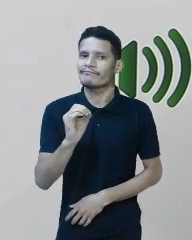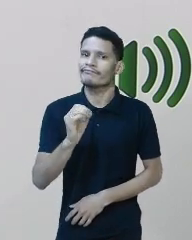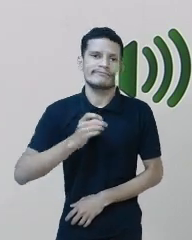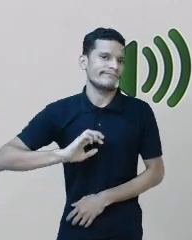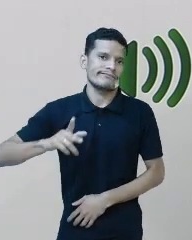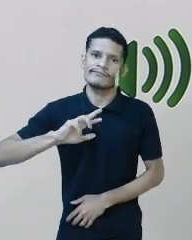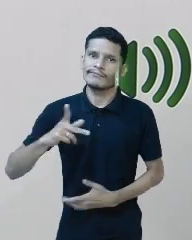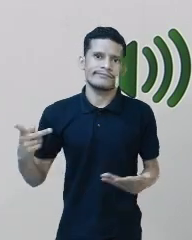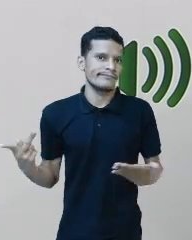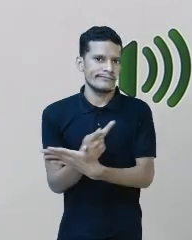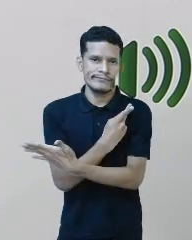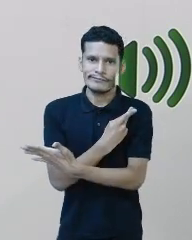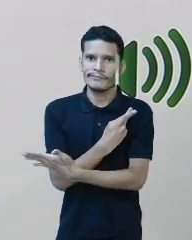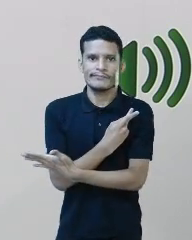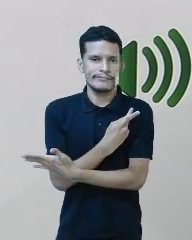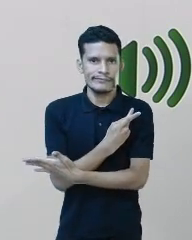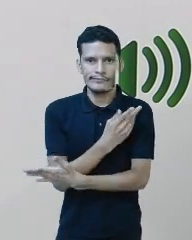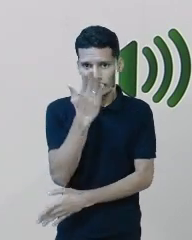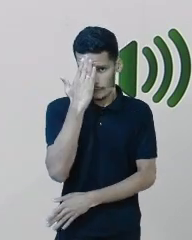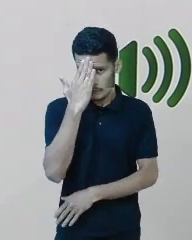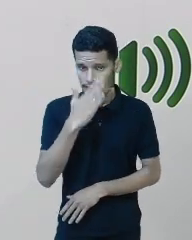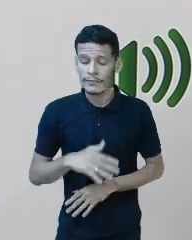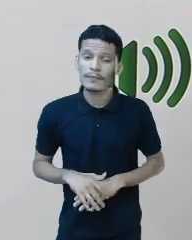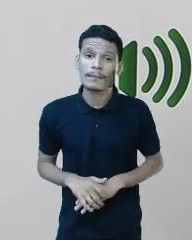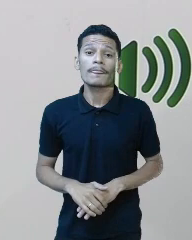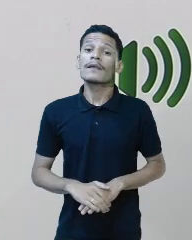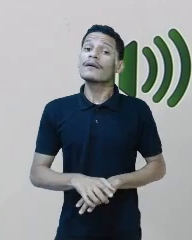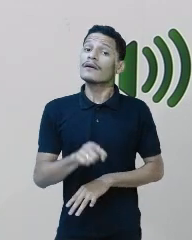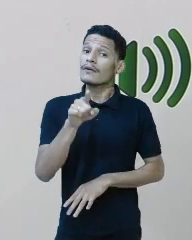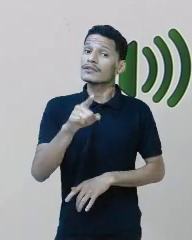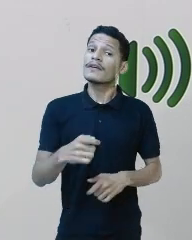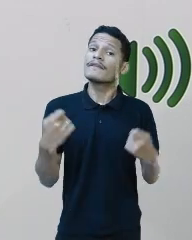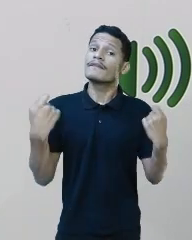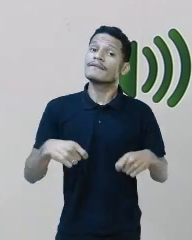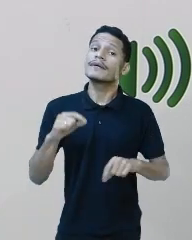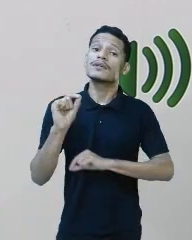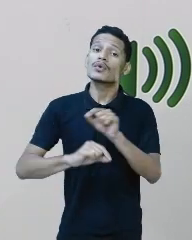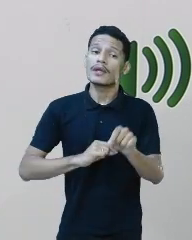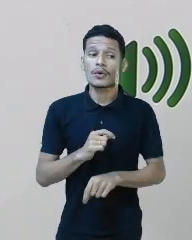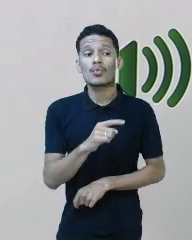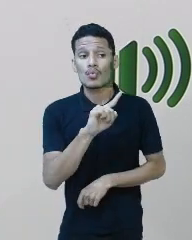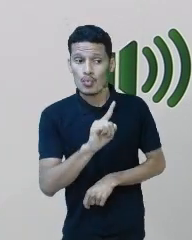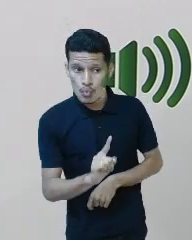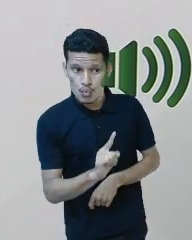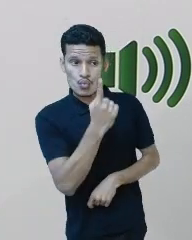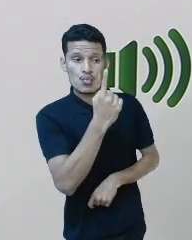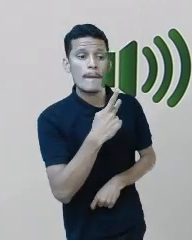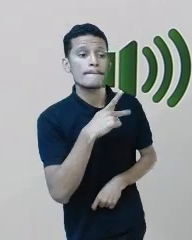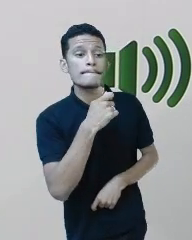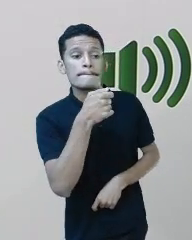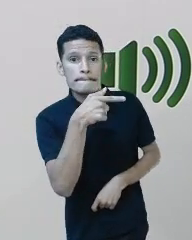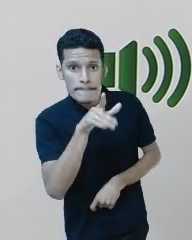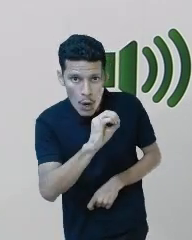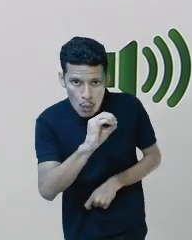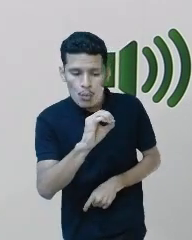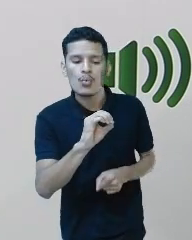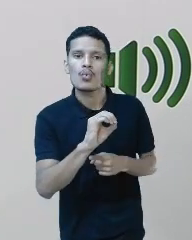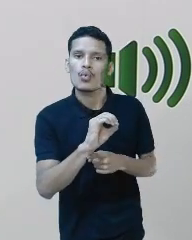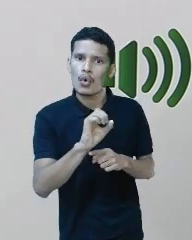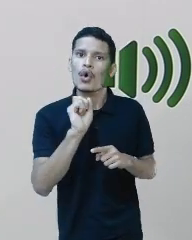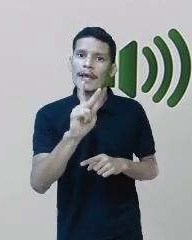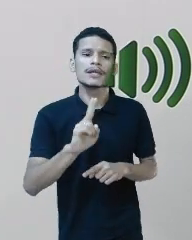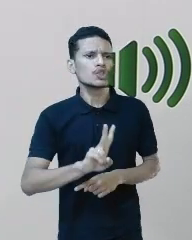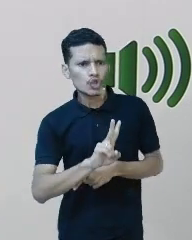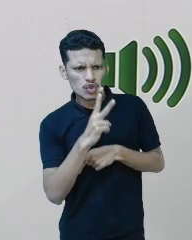não. Essa lógica aí não está correta. Você fala 1 pão, A partir de 1 já é plural, já